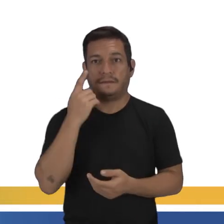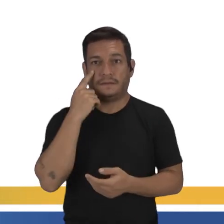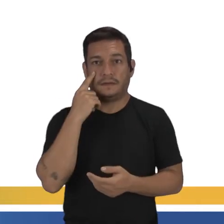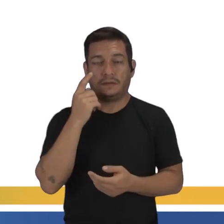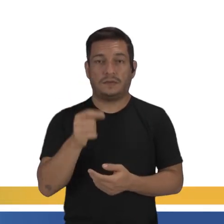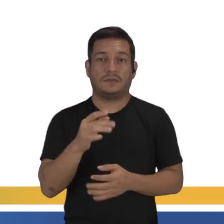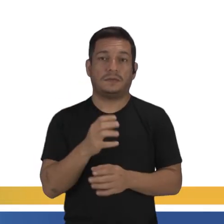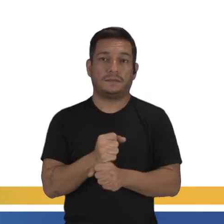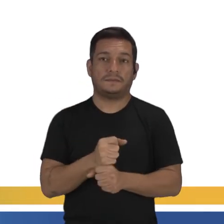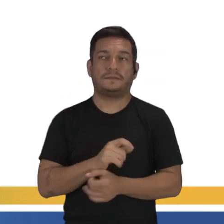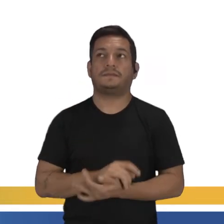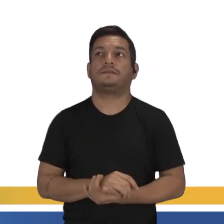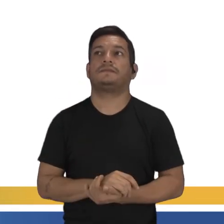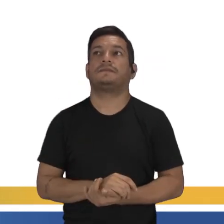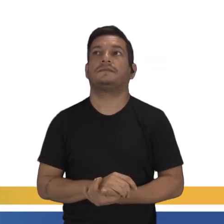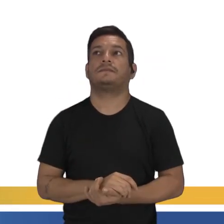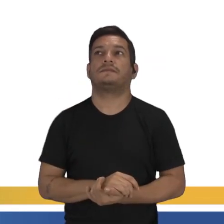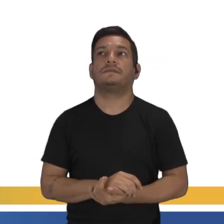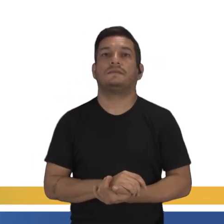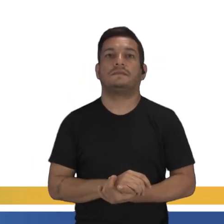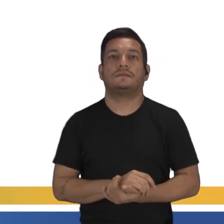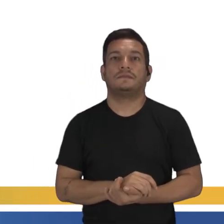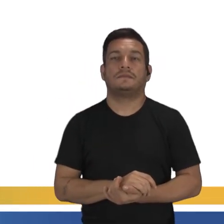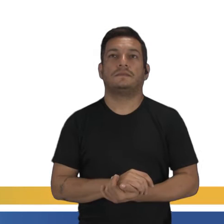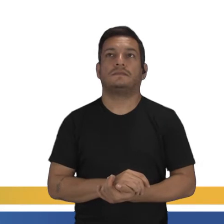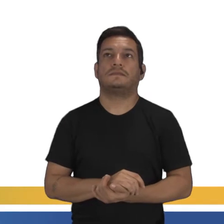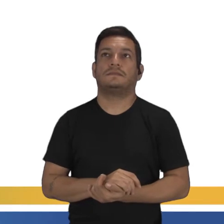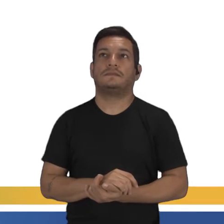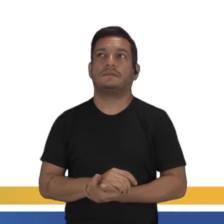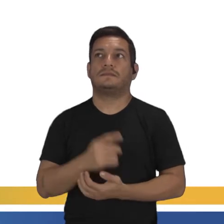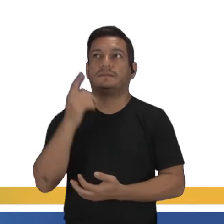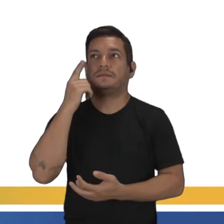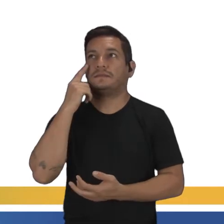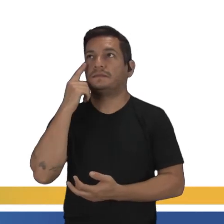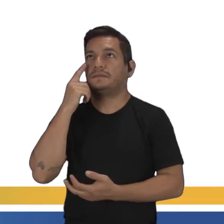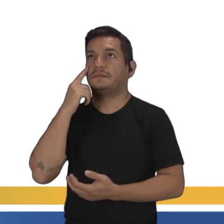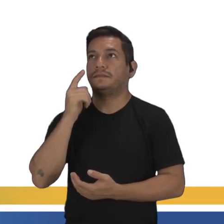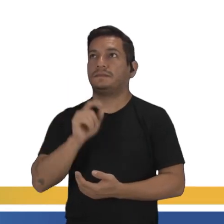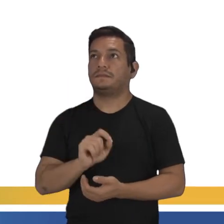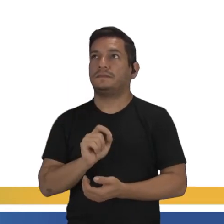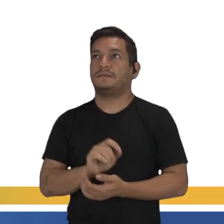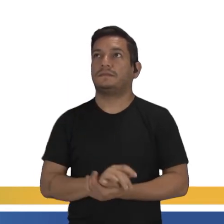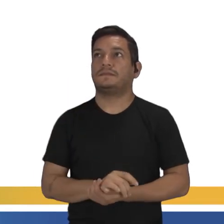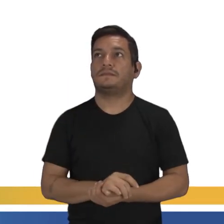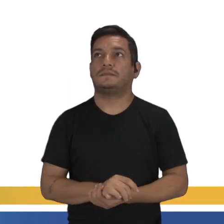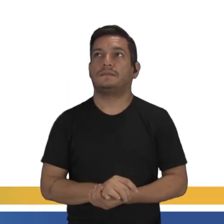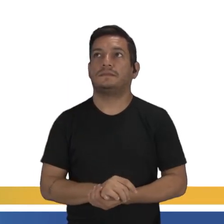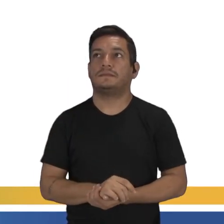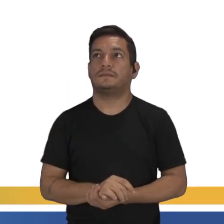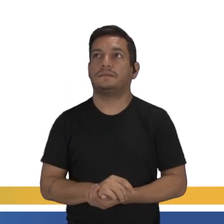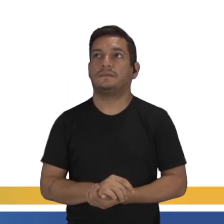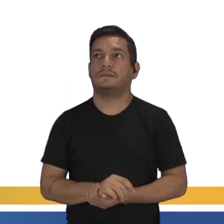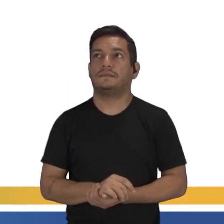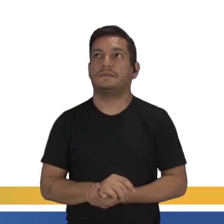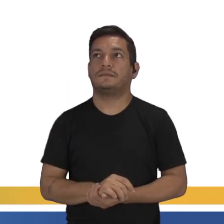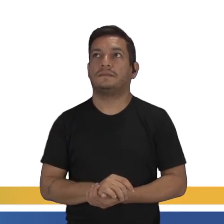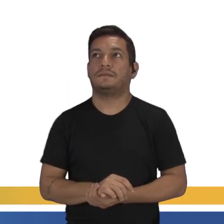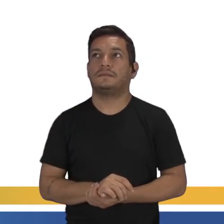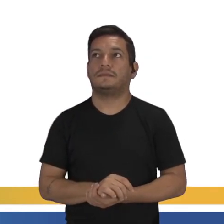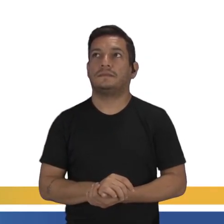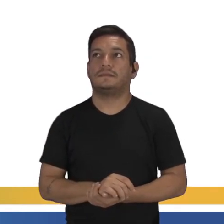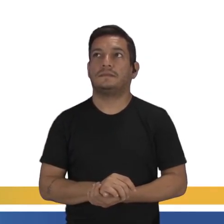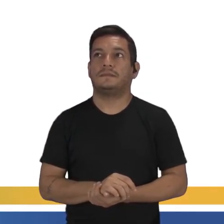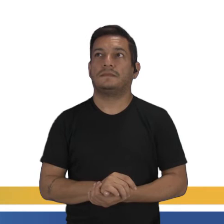essa resolução? Fizeram a ponta do lápis? Então vamos dar continuidade às nossas continhas. Então vejam